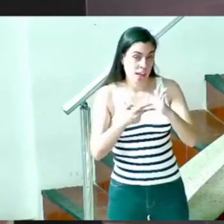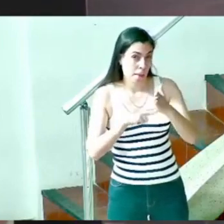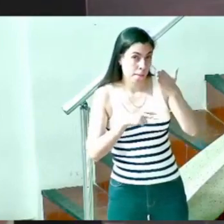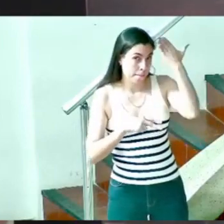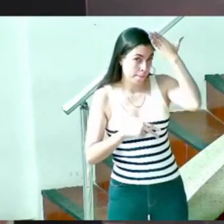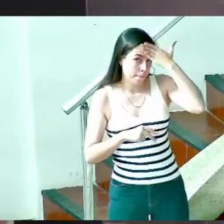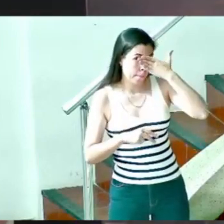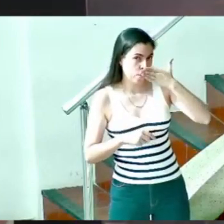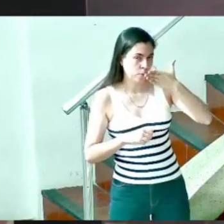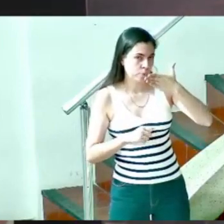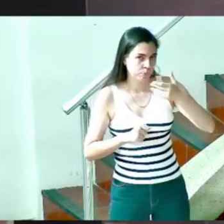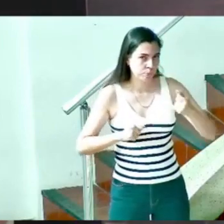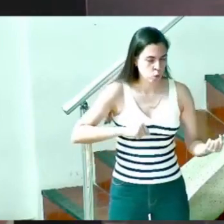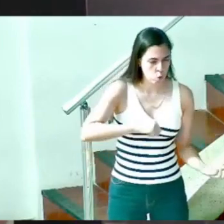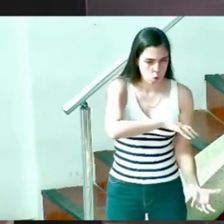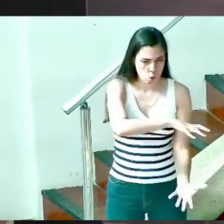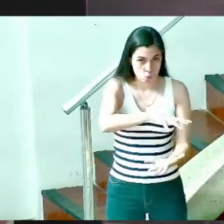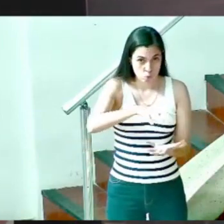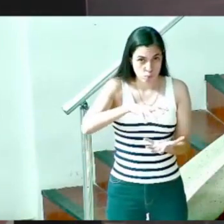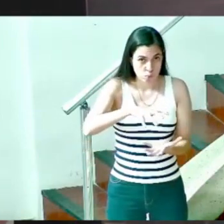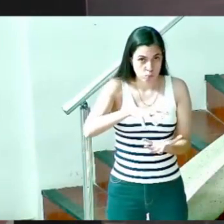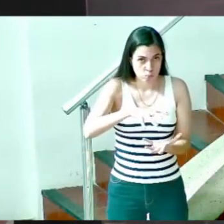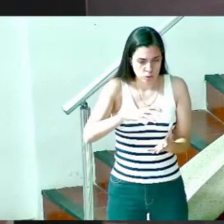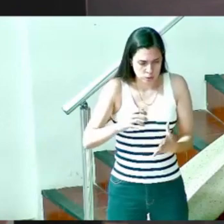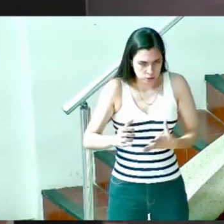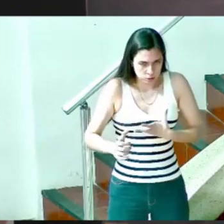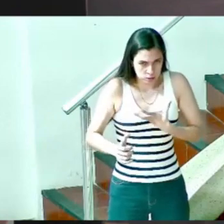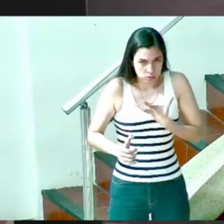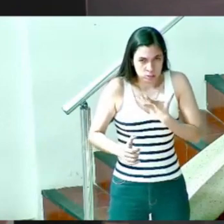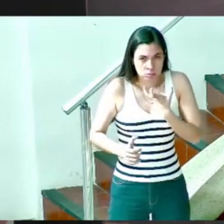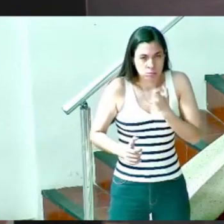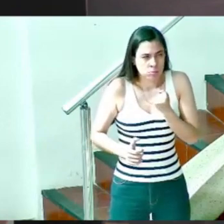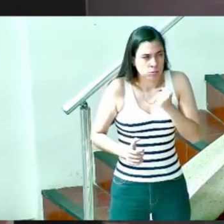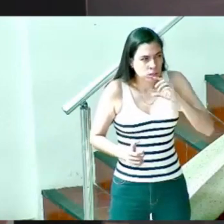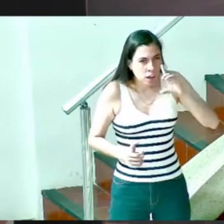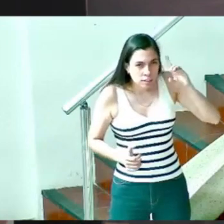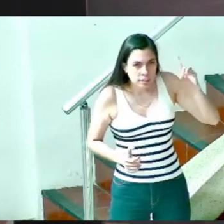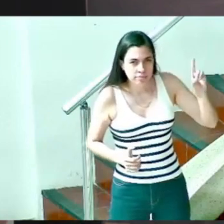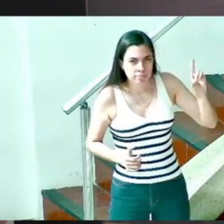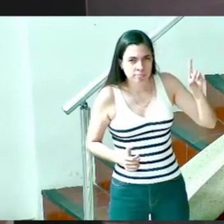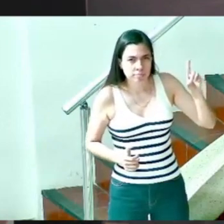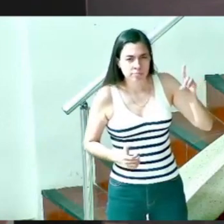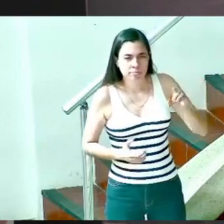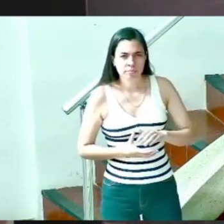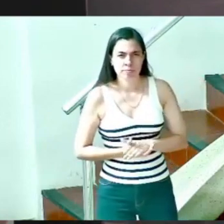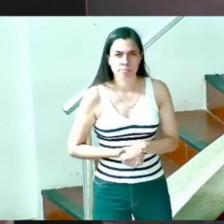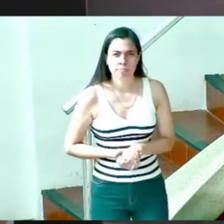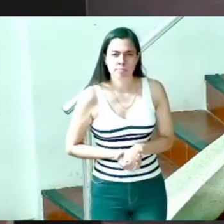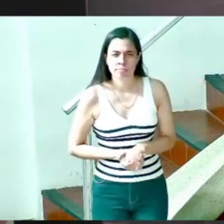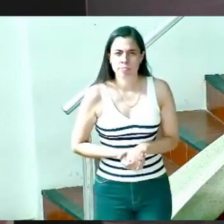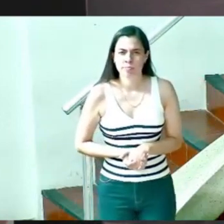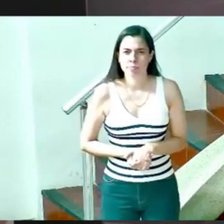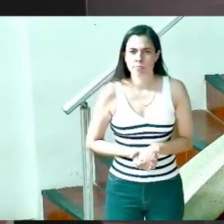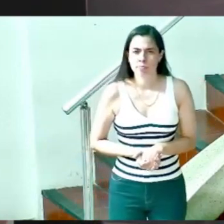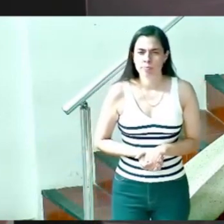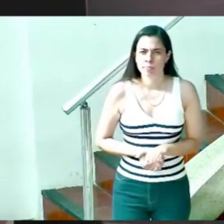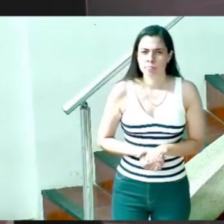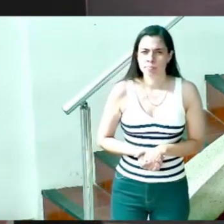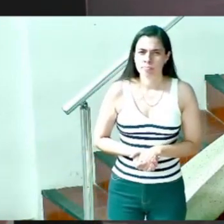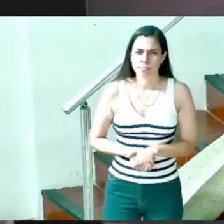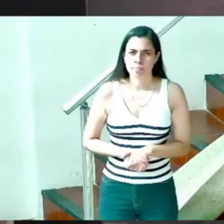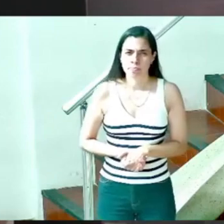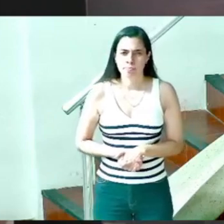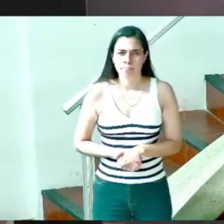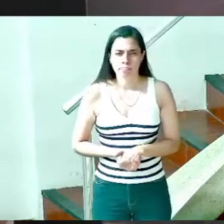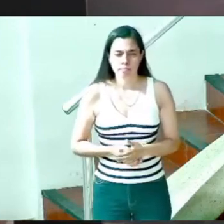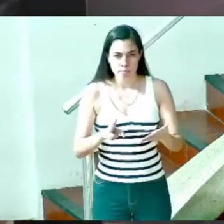Deus, que odeia as coisas de Deus. Em João, no capítulo 17, na oração sacerdotal,